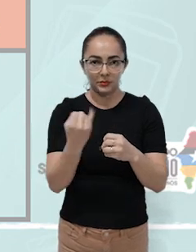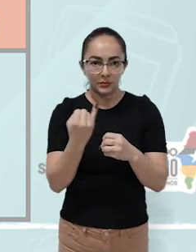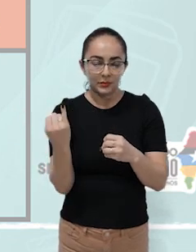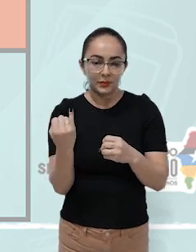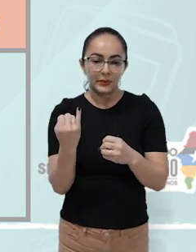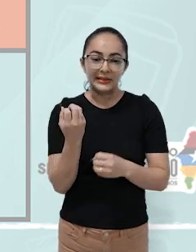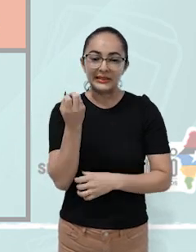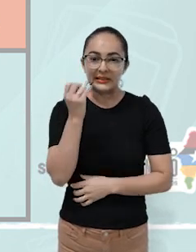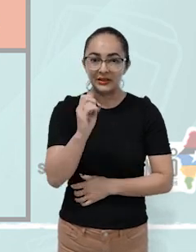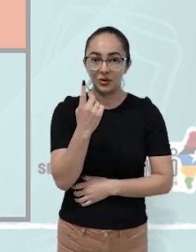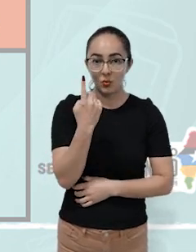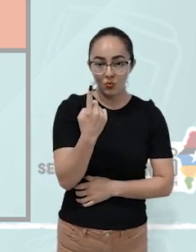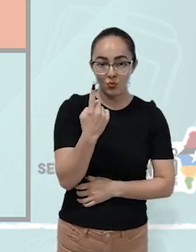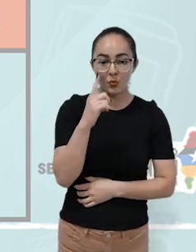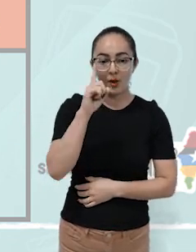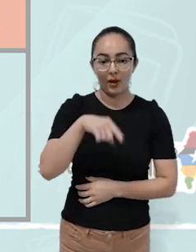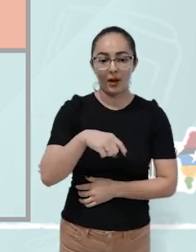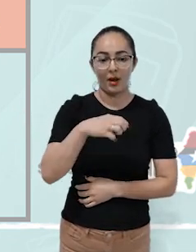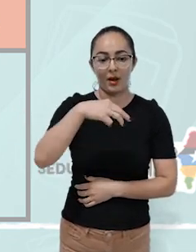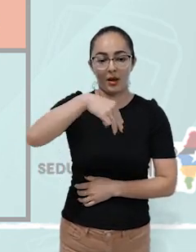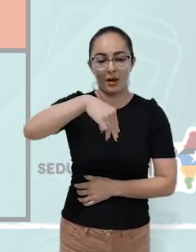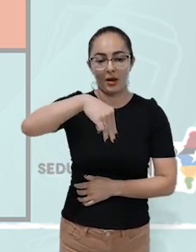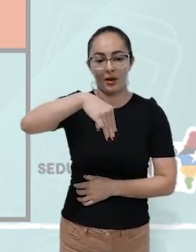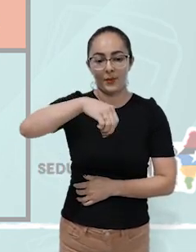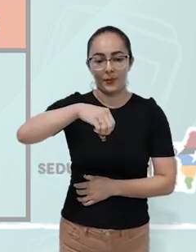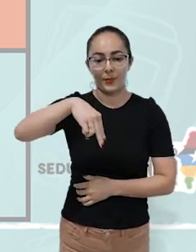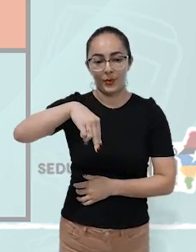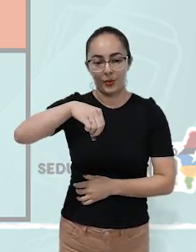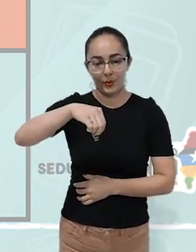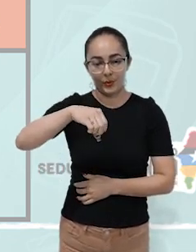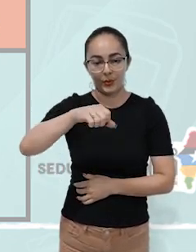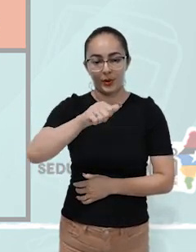temos um monoácido.